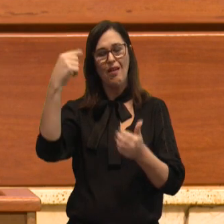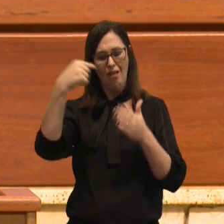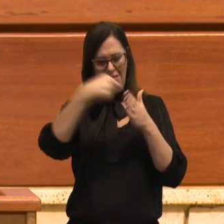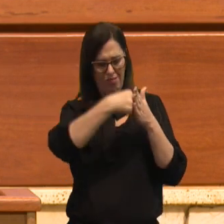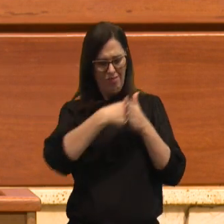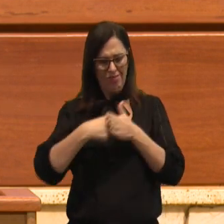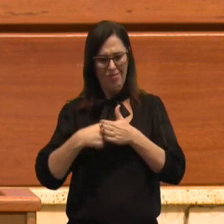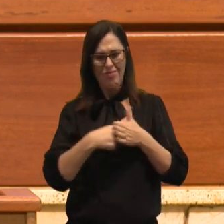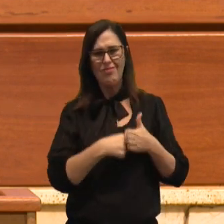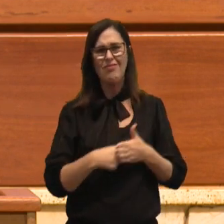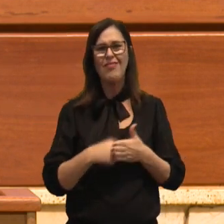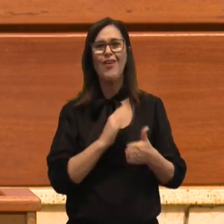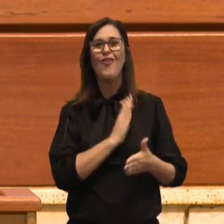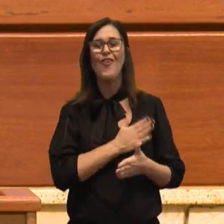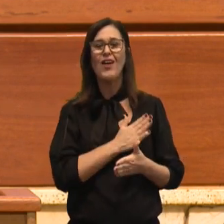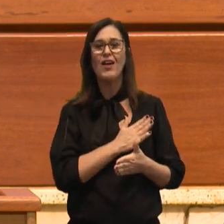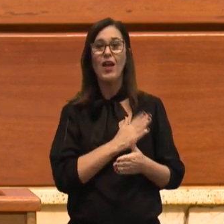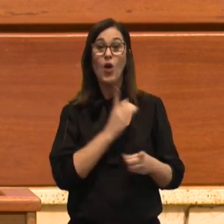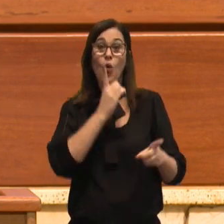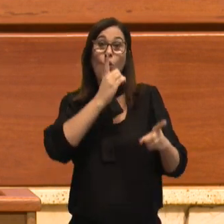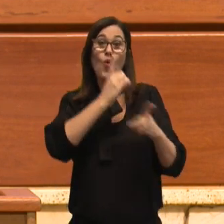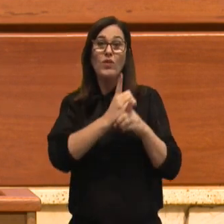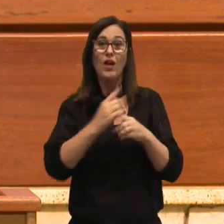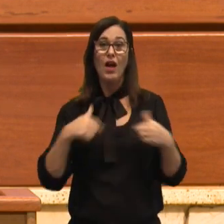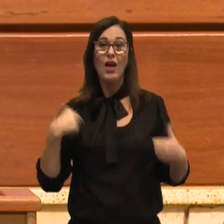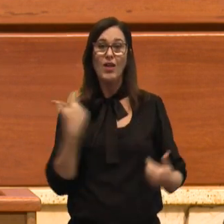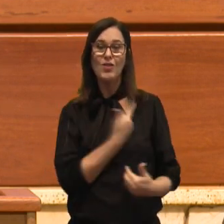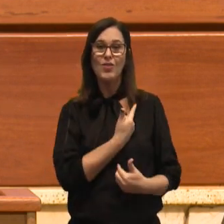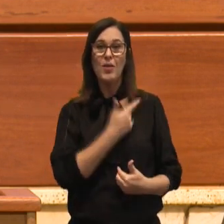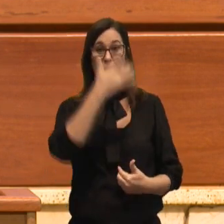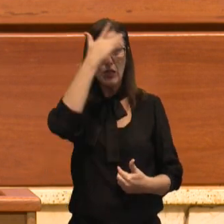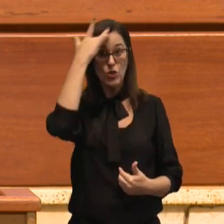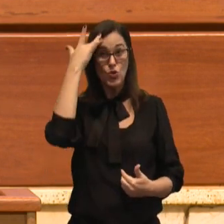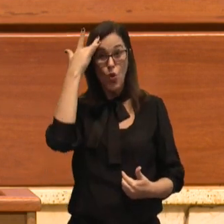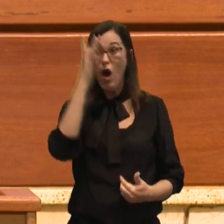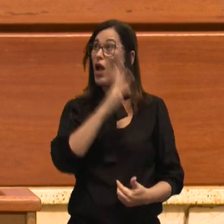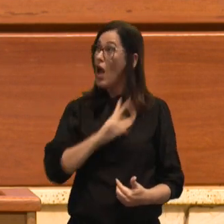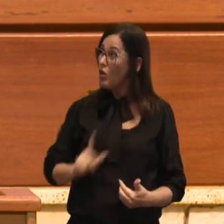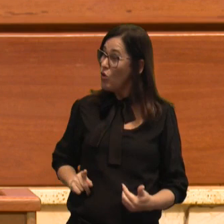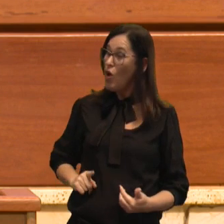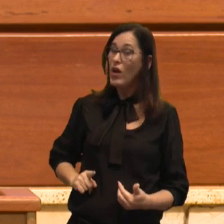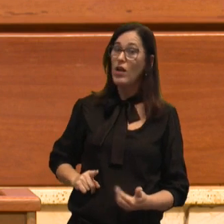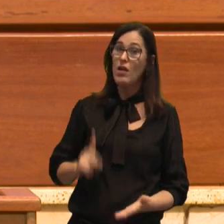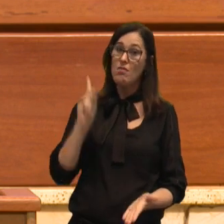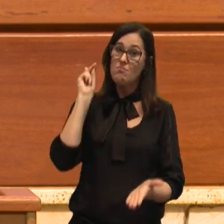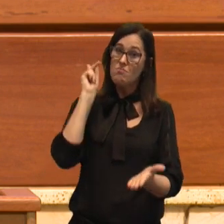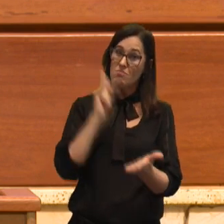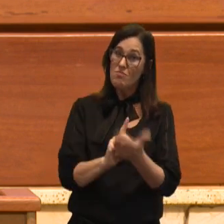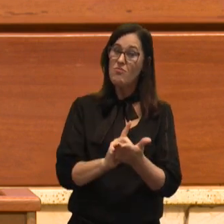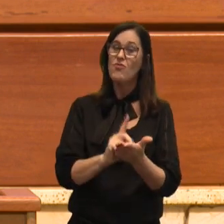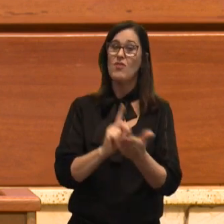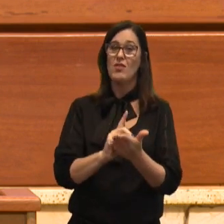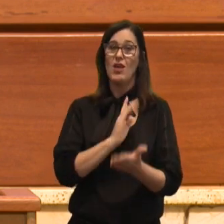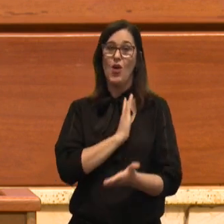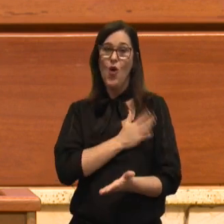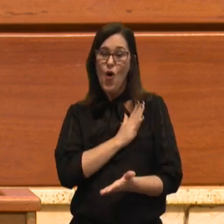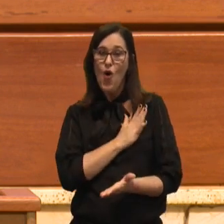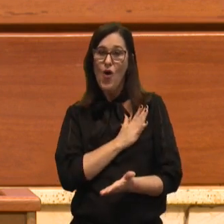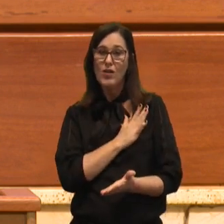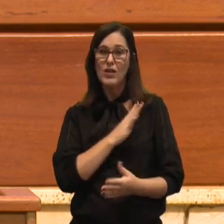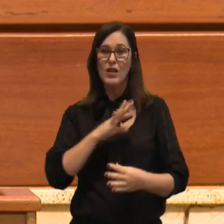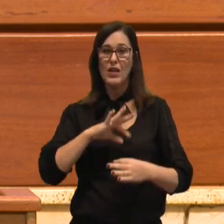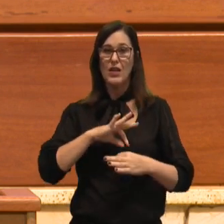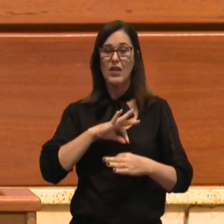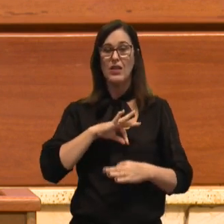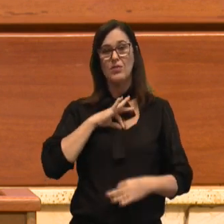nossos corações e possa encontrar em nós adoradores que o adorem com todo o coração, que o adorem em